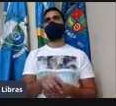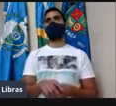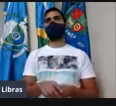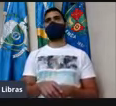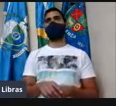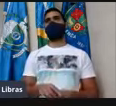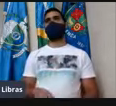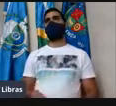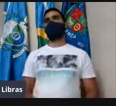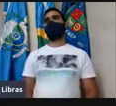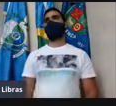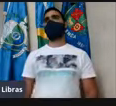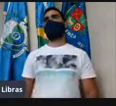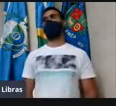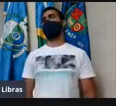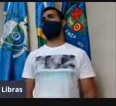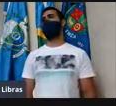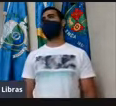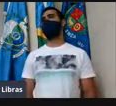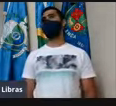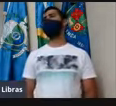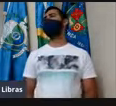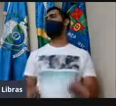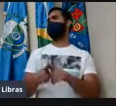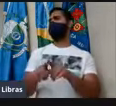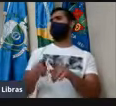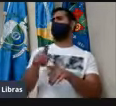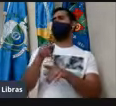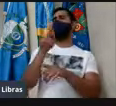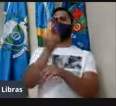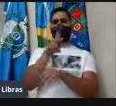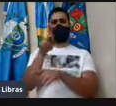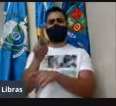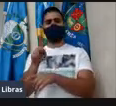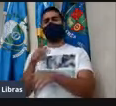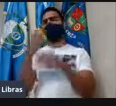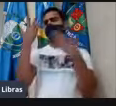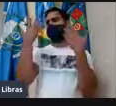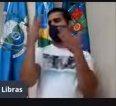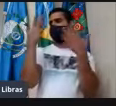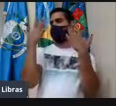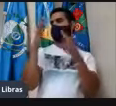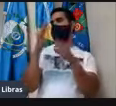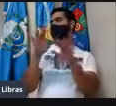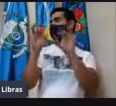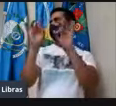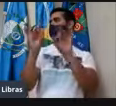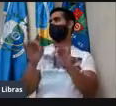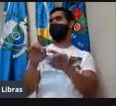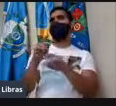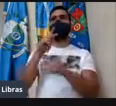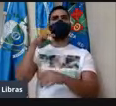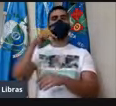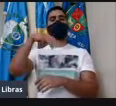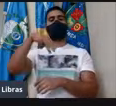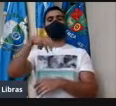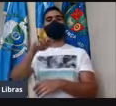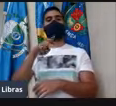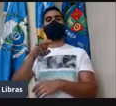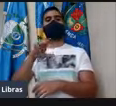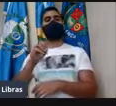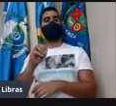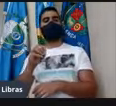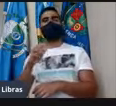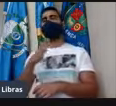mas fica também extensivo a todos os professores os nossos parabéns, em especial o vereador Marcelo, e esse que vos